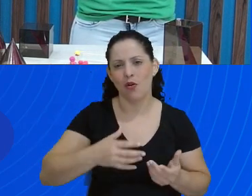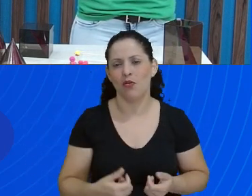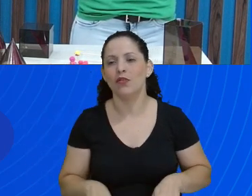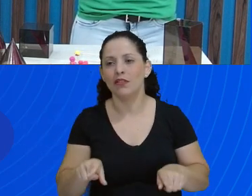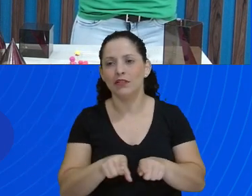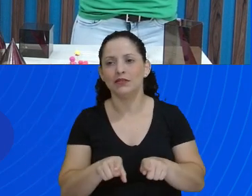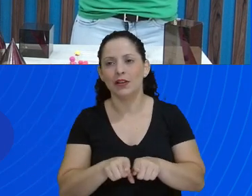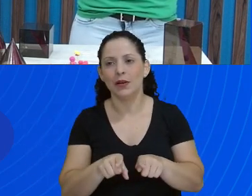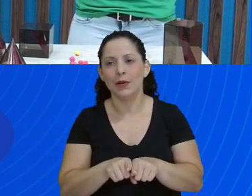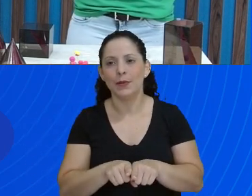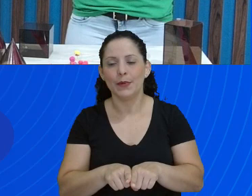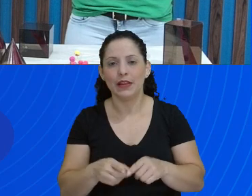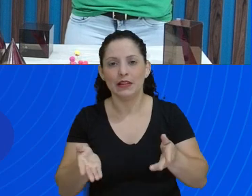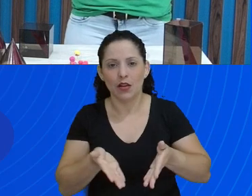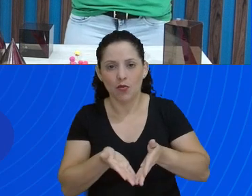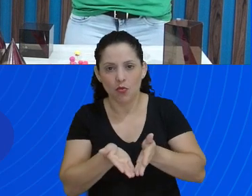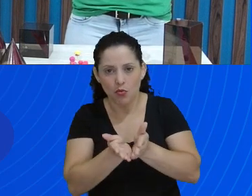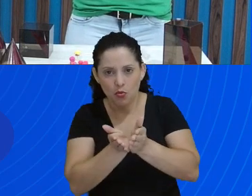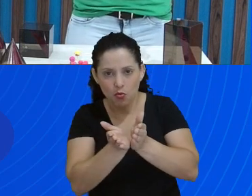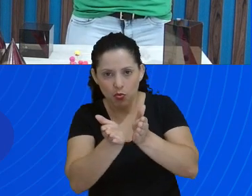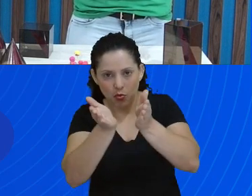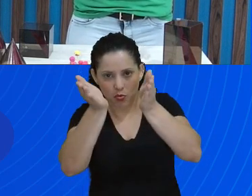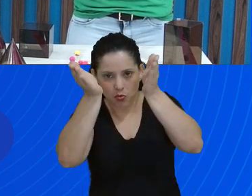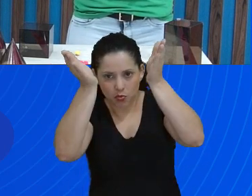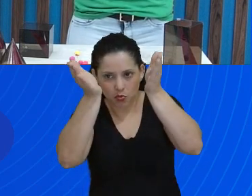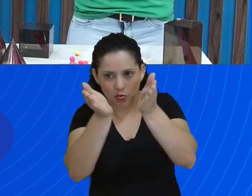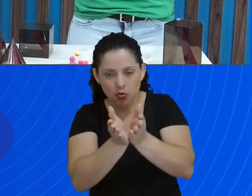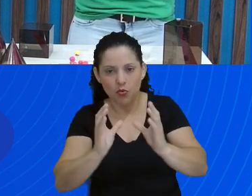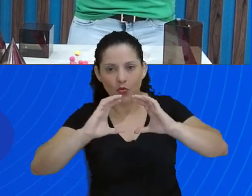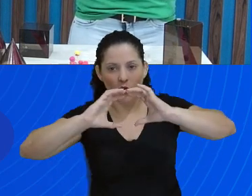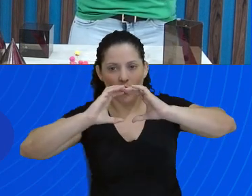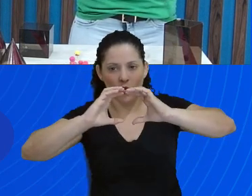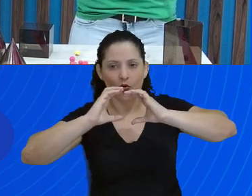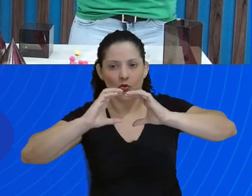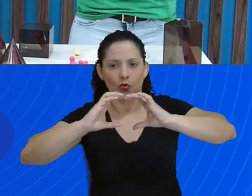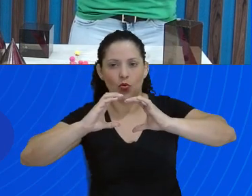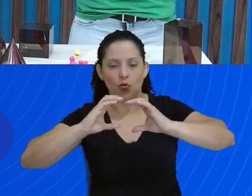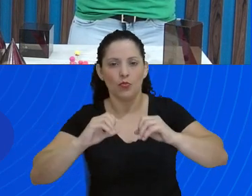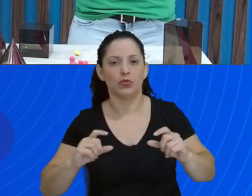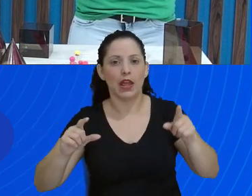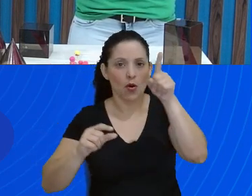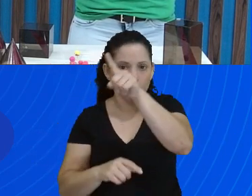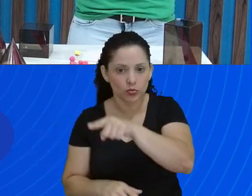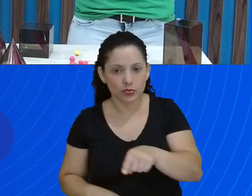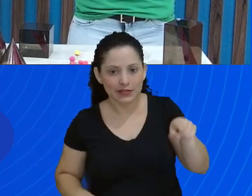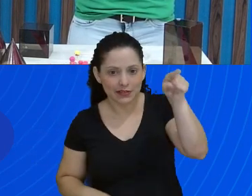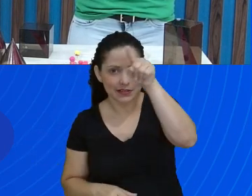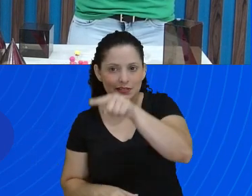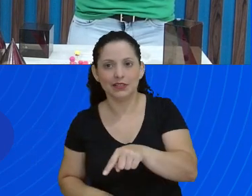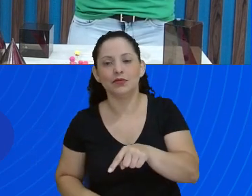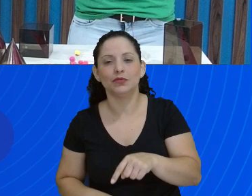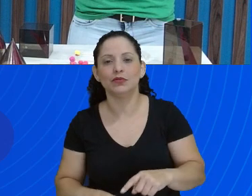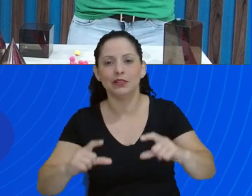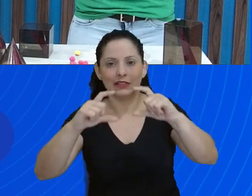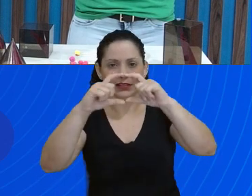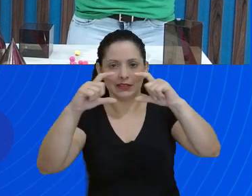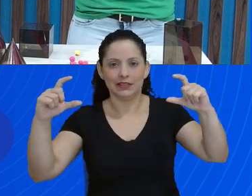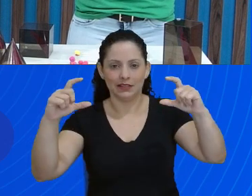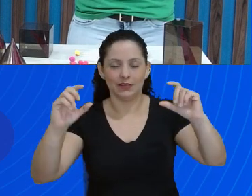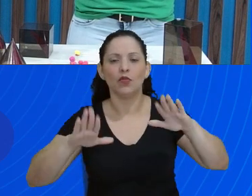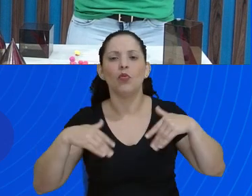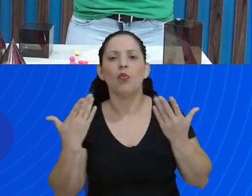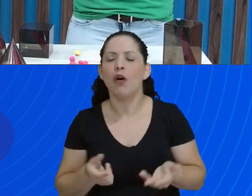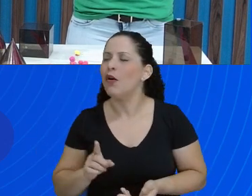um bambolê e um cubo mágico. Quais desses aí tem 3 dimensões,